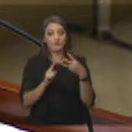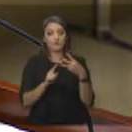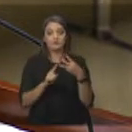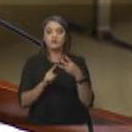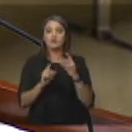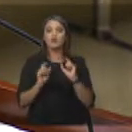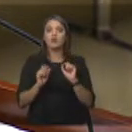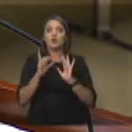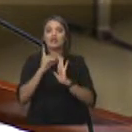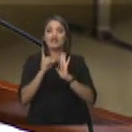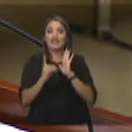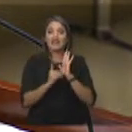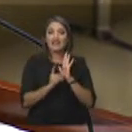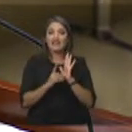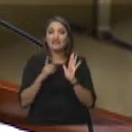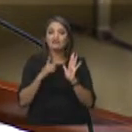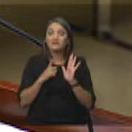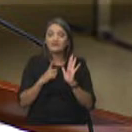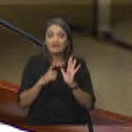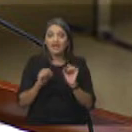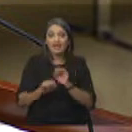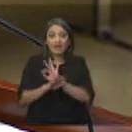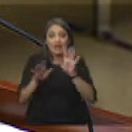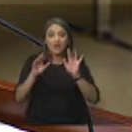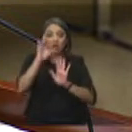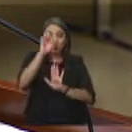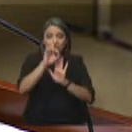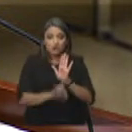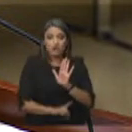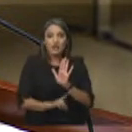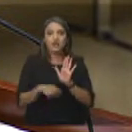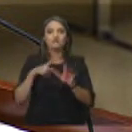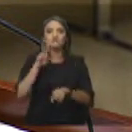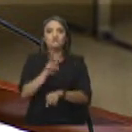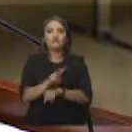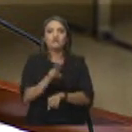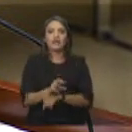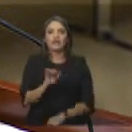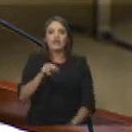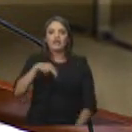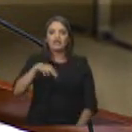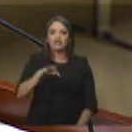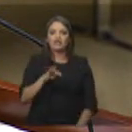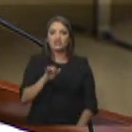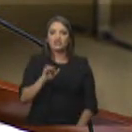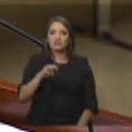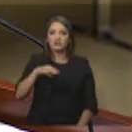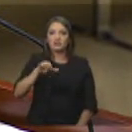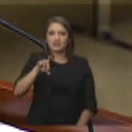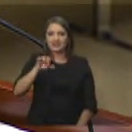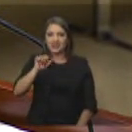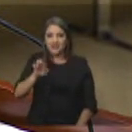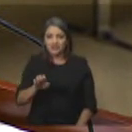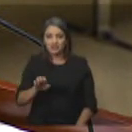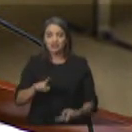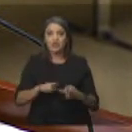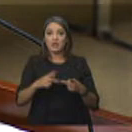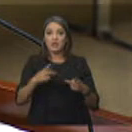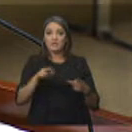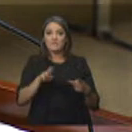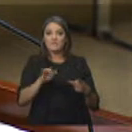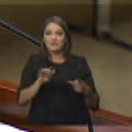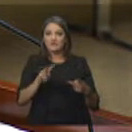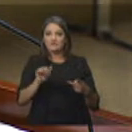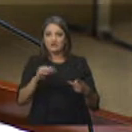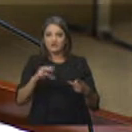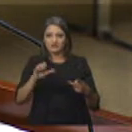decreto ressalva expressamente o direito à preservação da intimidade e da privacidade da pessoa natural. E nessa